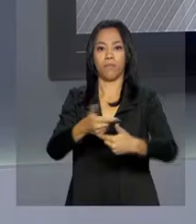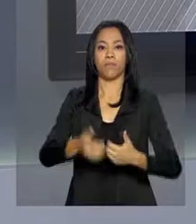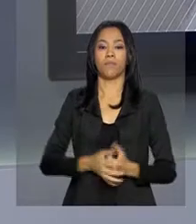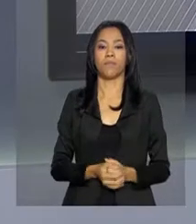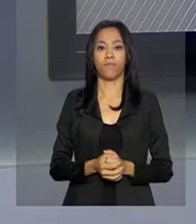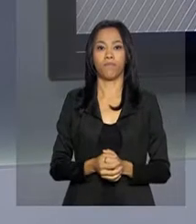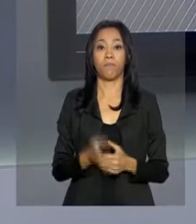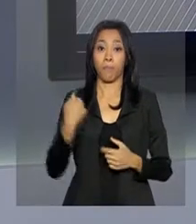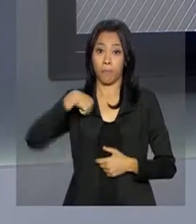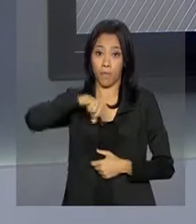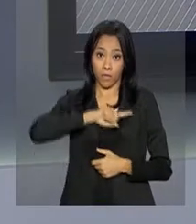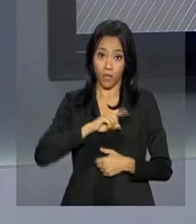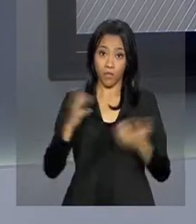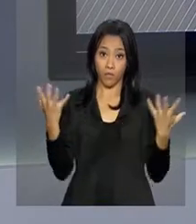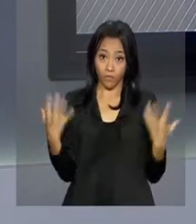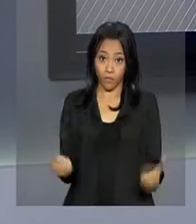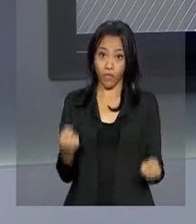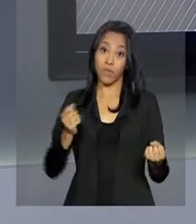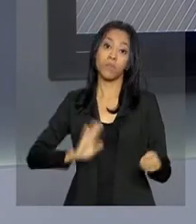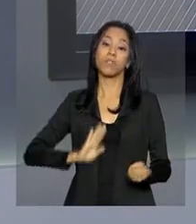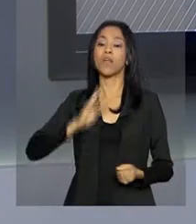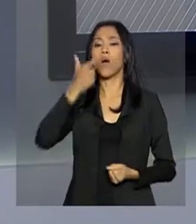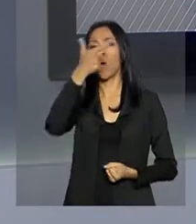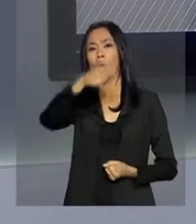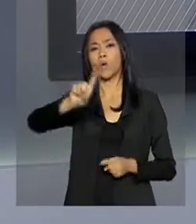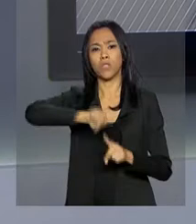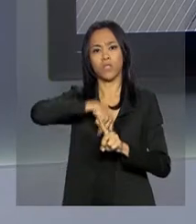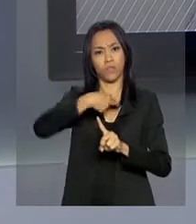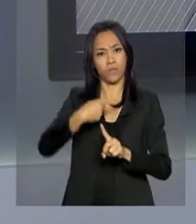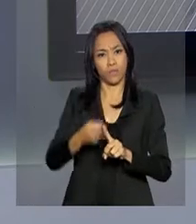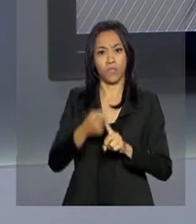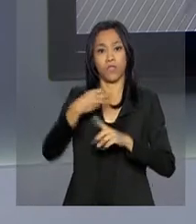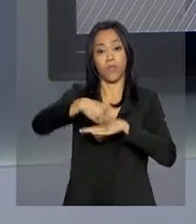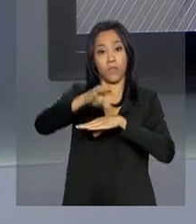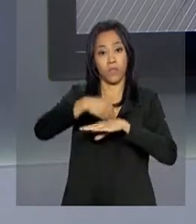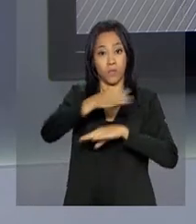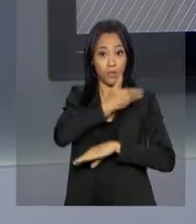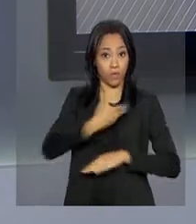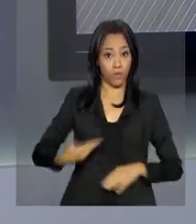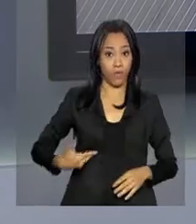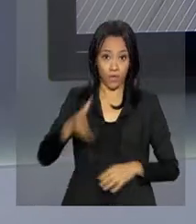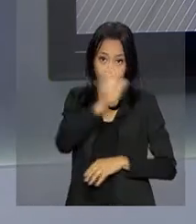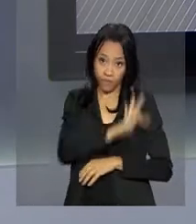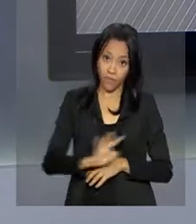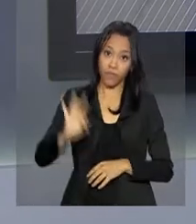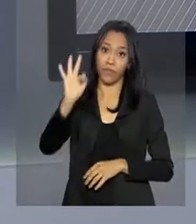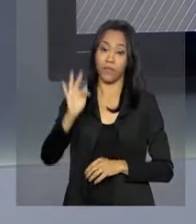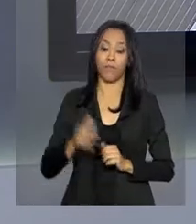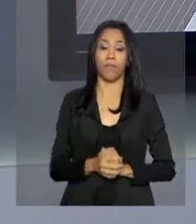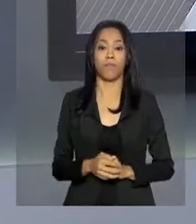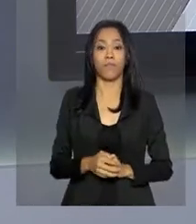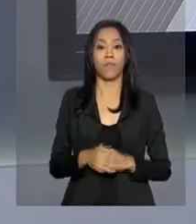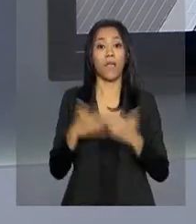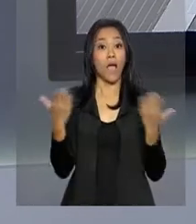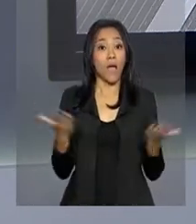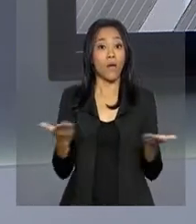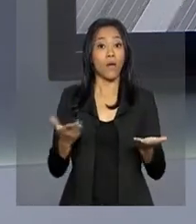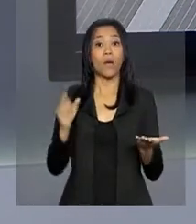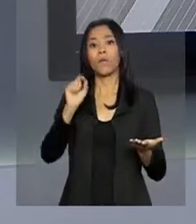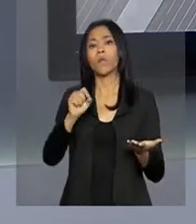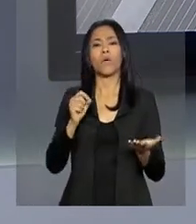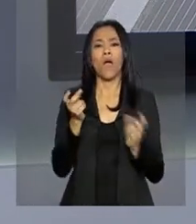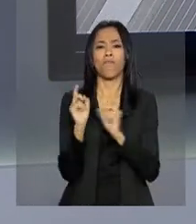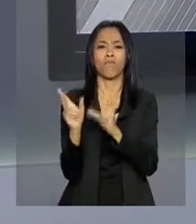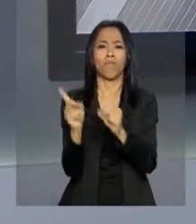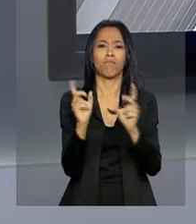e nós vamos agora a outras notícias do governo federal e em mais uma edição do repórter nbr atividade do